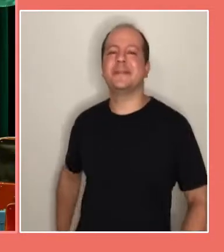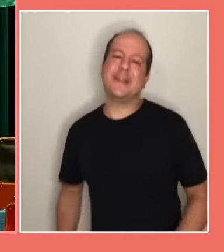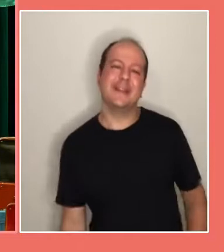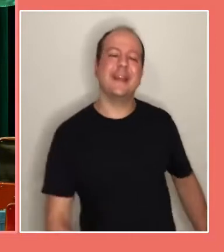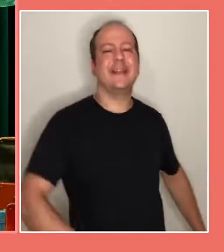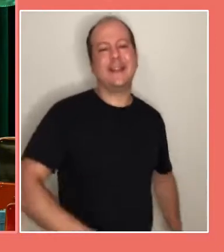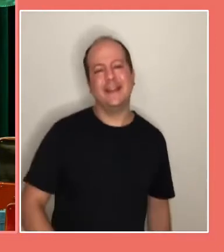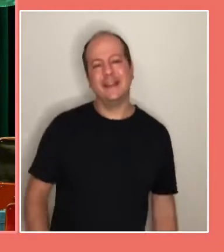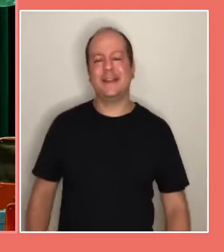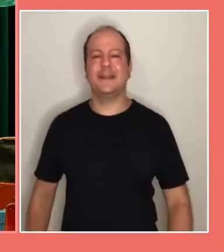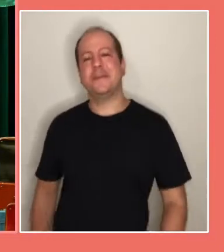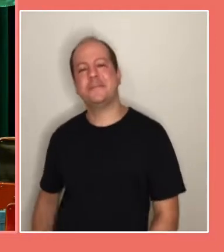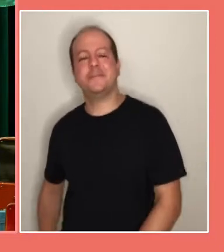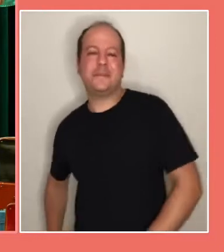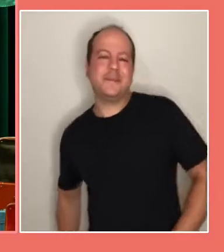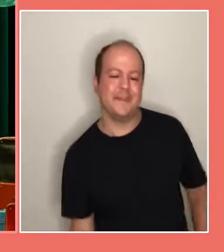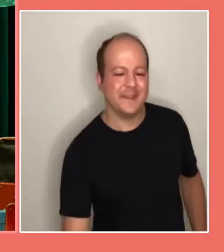hoyo. Chawani, oh.